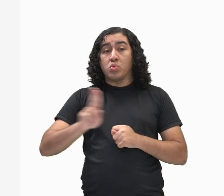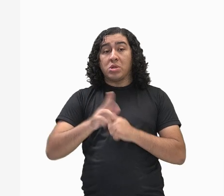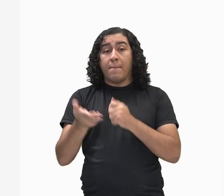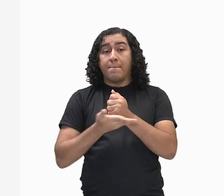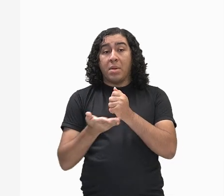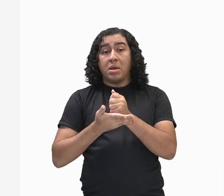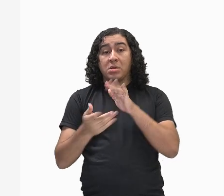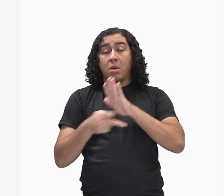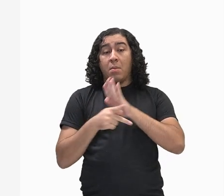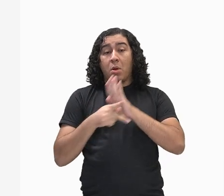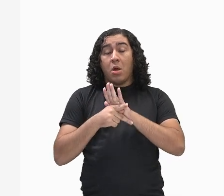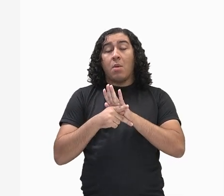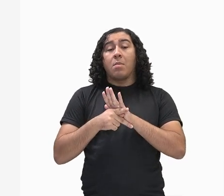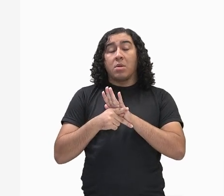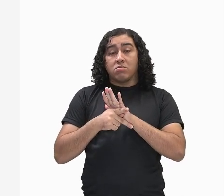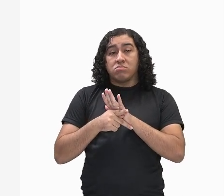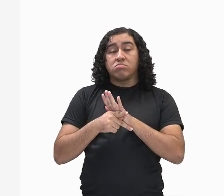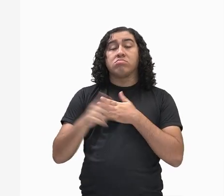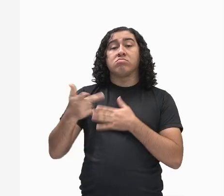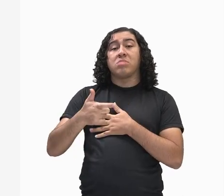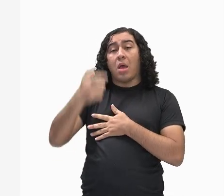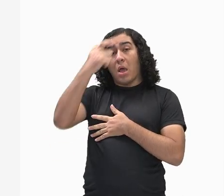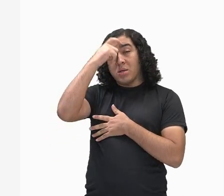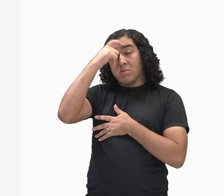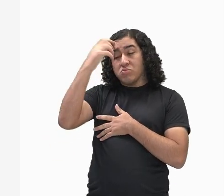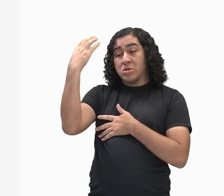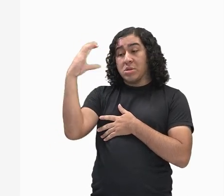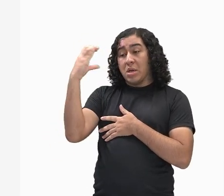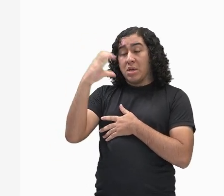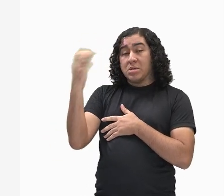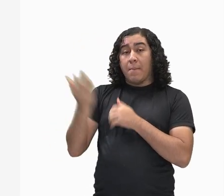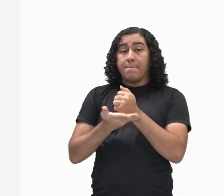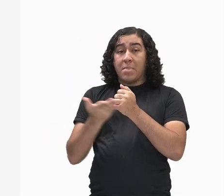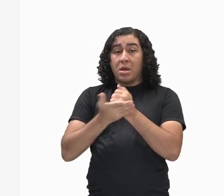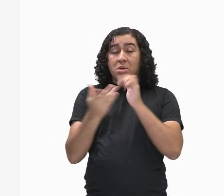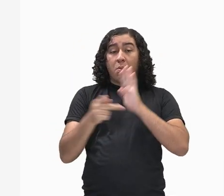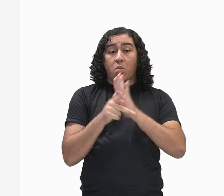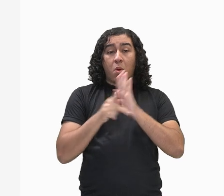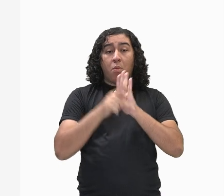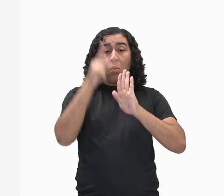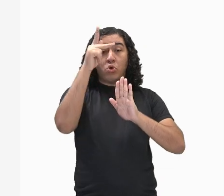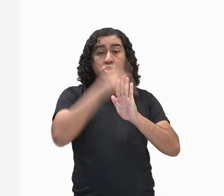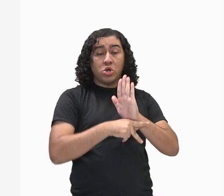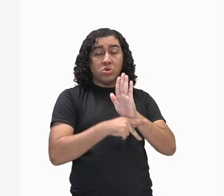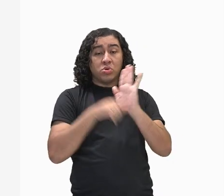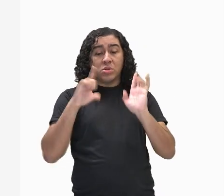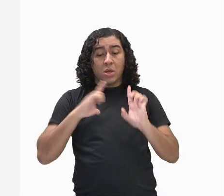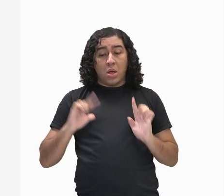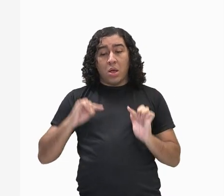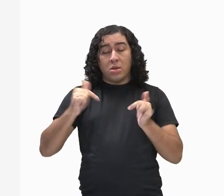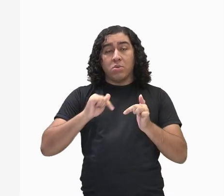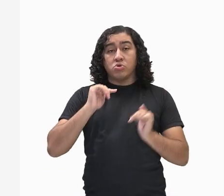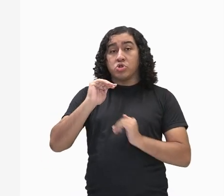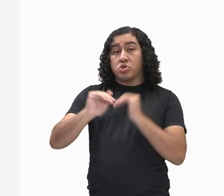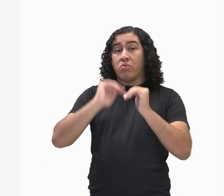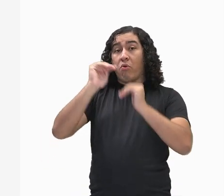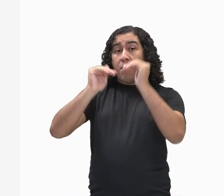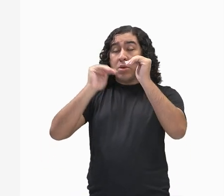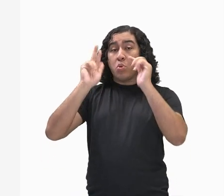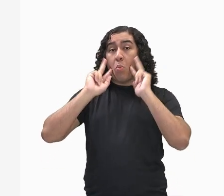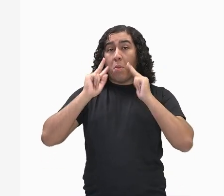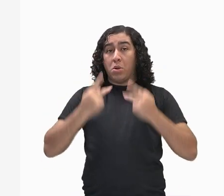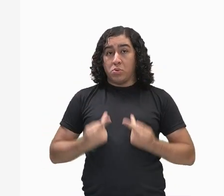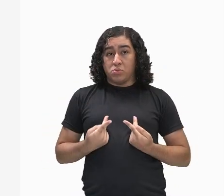da razão e da ciência como parte de um plano em prol do desenvolvimento da